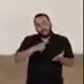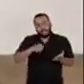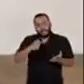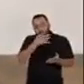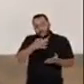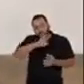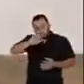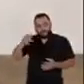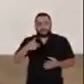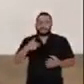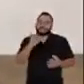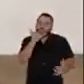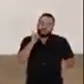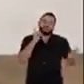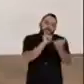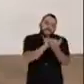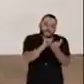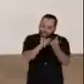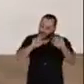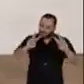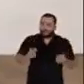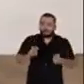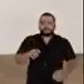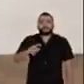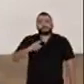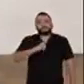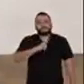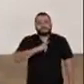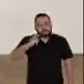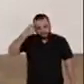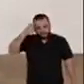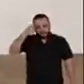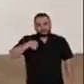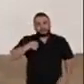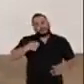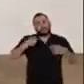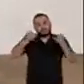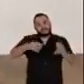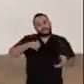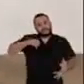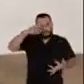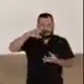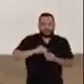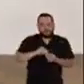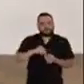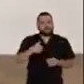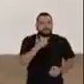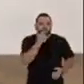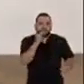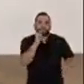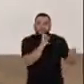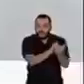tal o que eu penso o seguinte quando falei isso eu pensava muito se eu entendo eu acho que o perdão